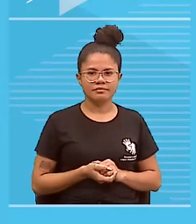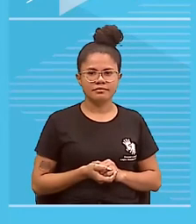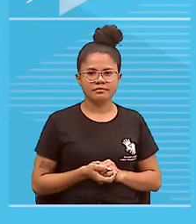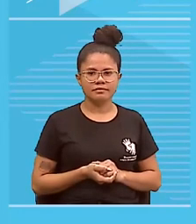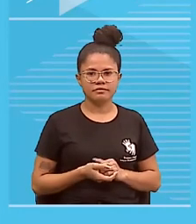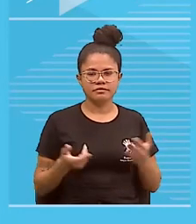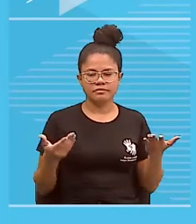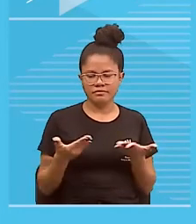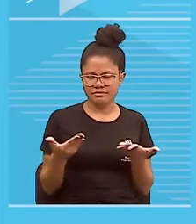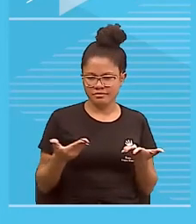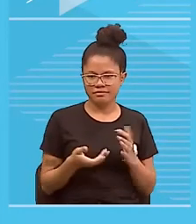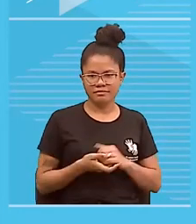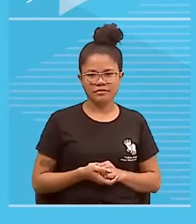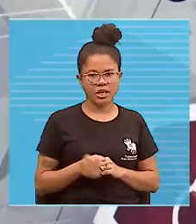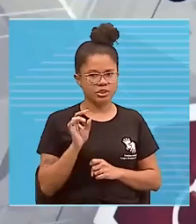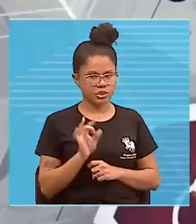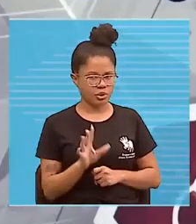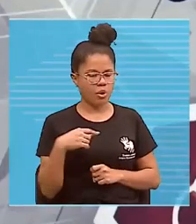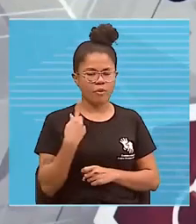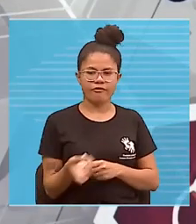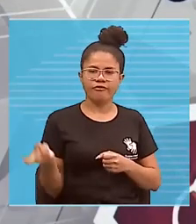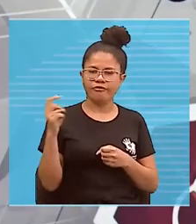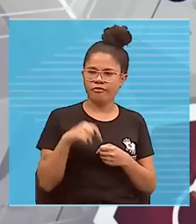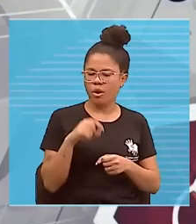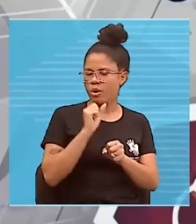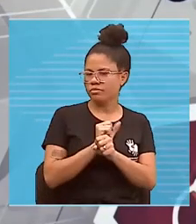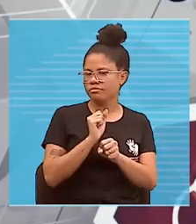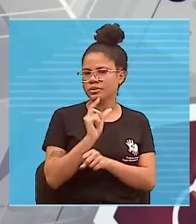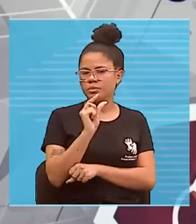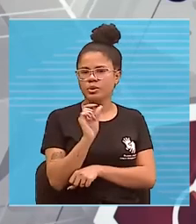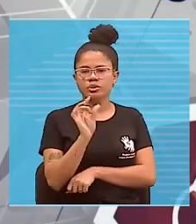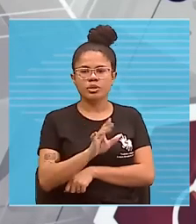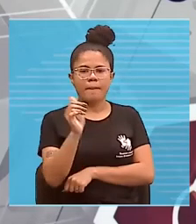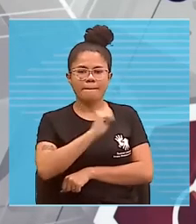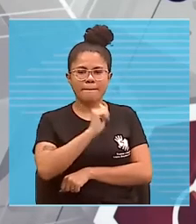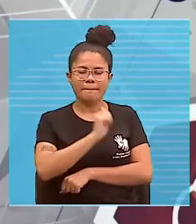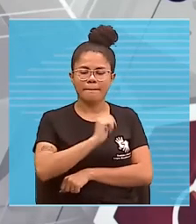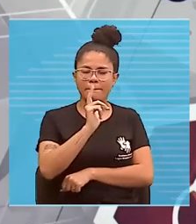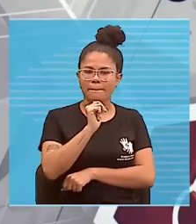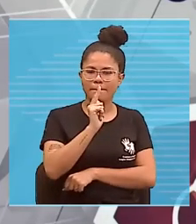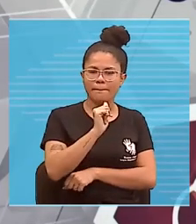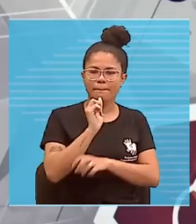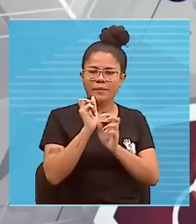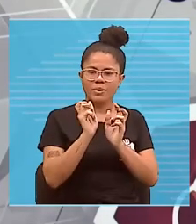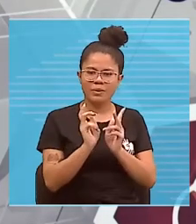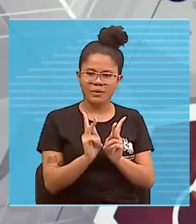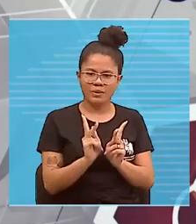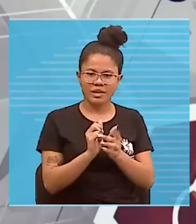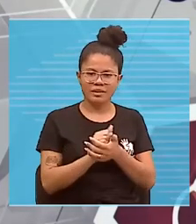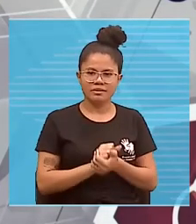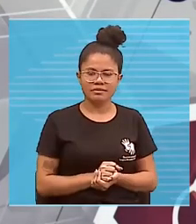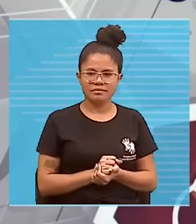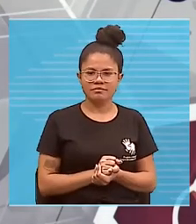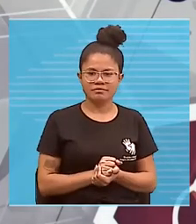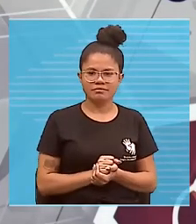por esse momentinho é só a gente volta já já é o tempo só para tomar uma água sim a estabelecer